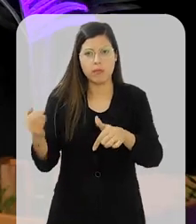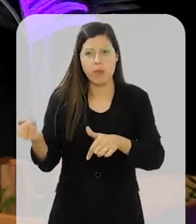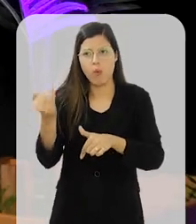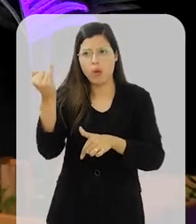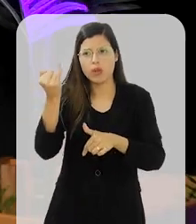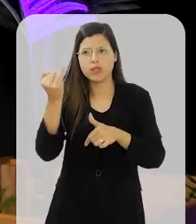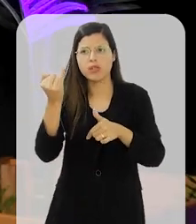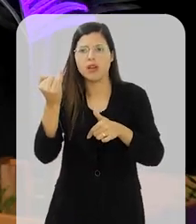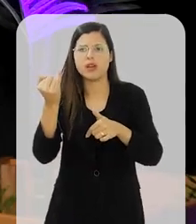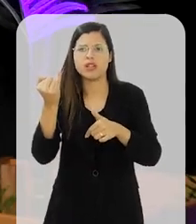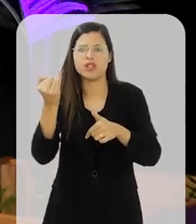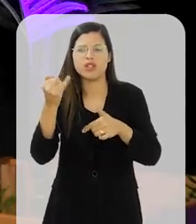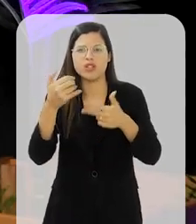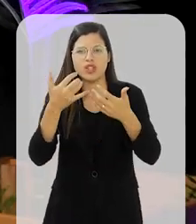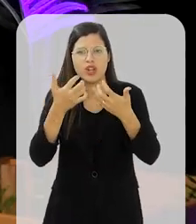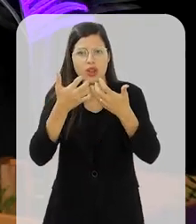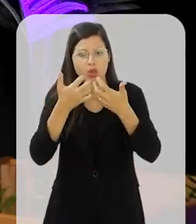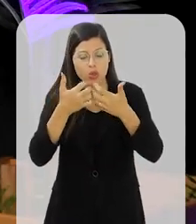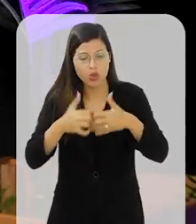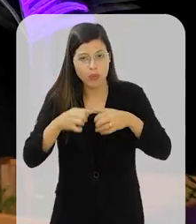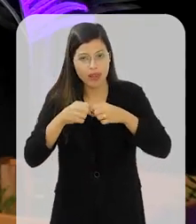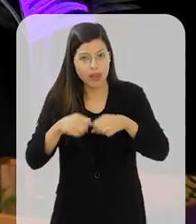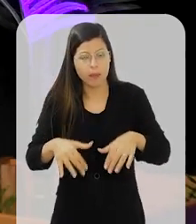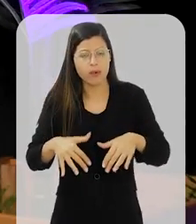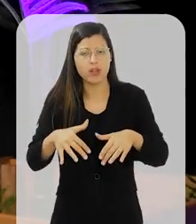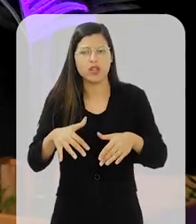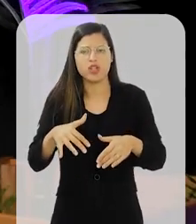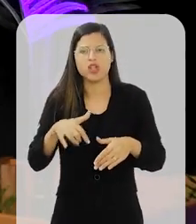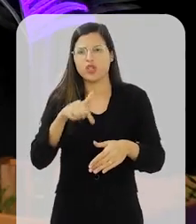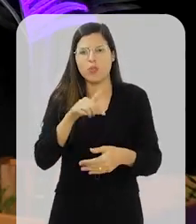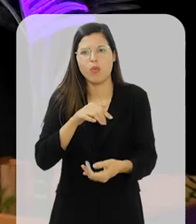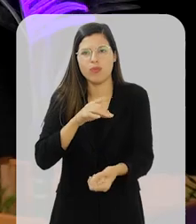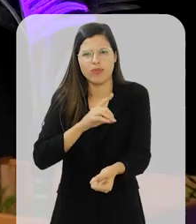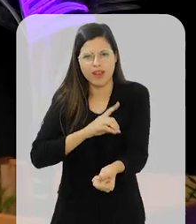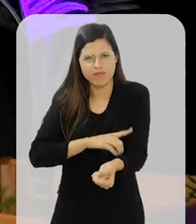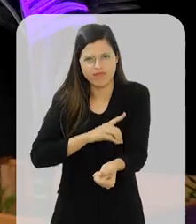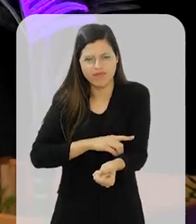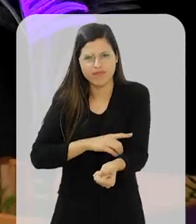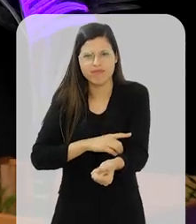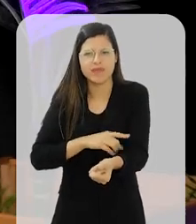metabolismo da glicose e dos lipídios em modelo de obesidade. Então,